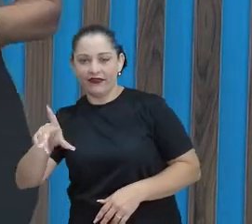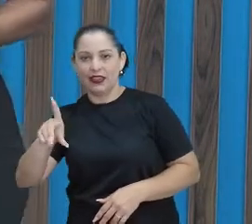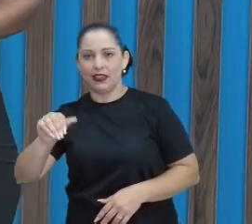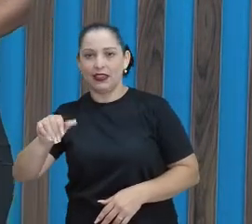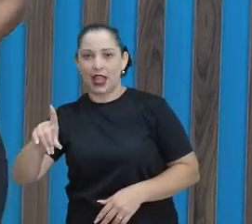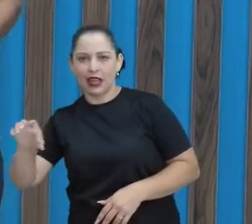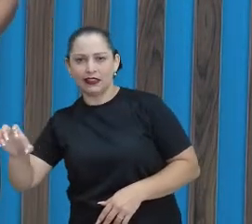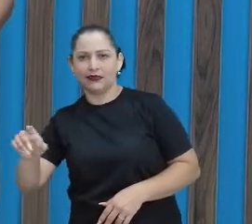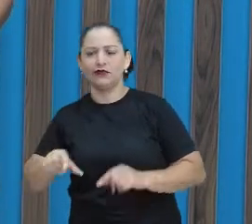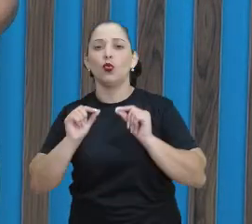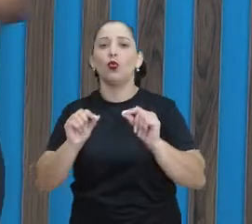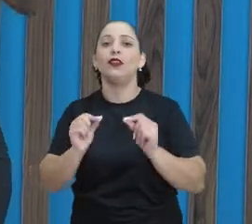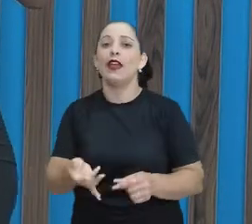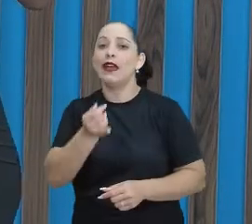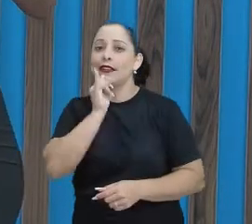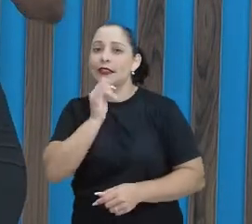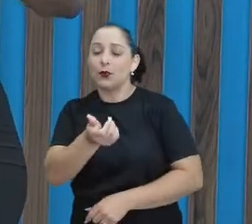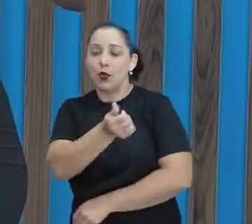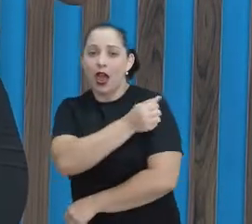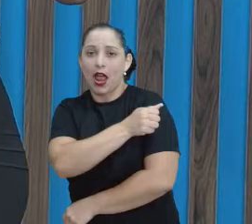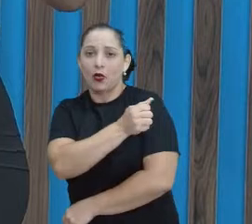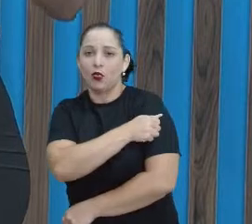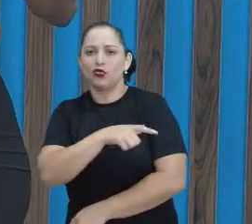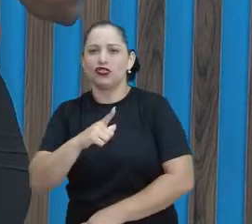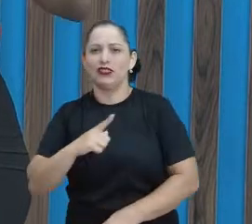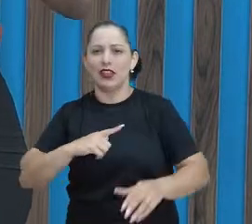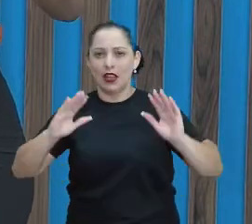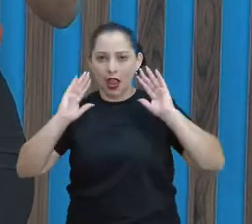estão no espectro do autismo. Eles têm